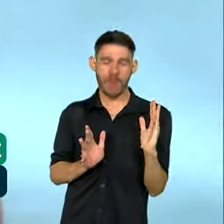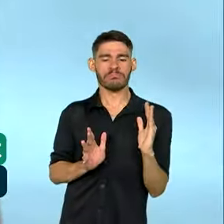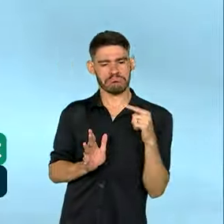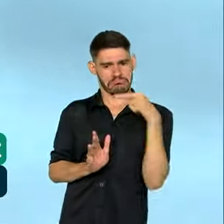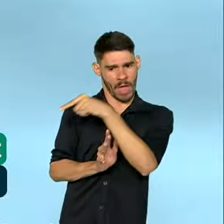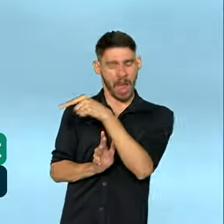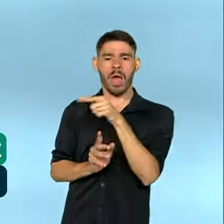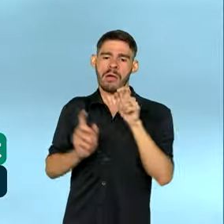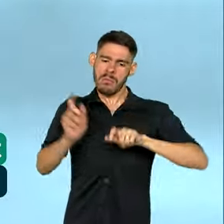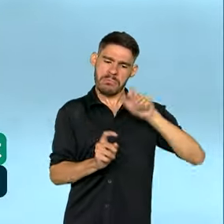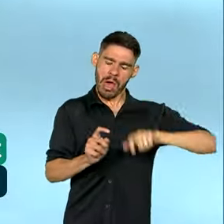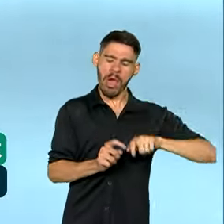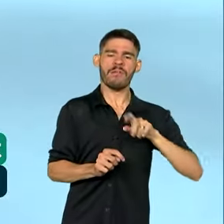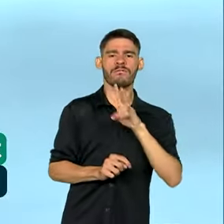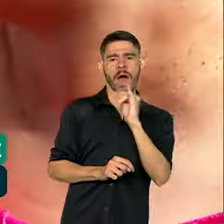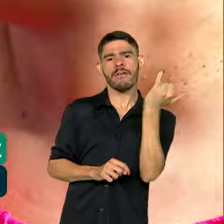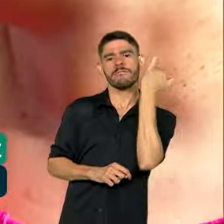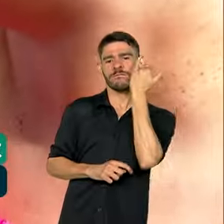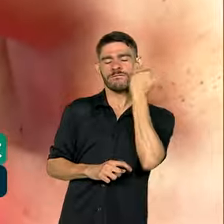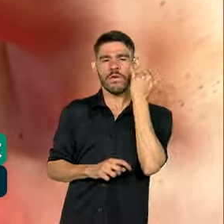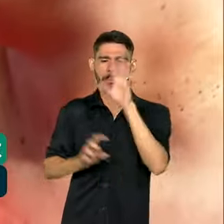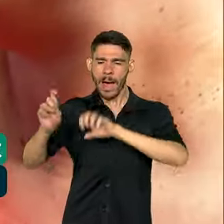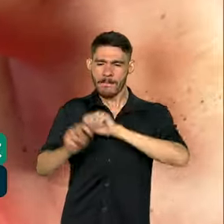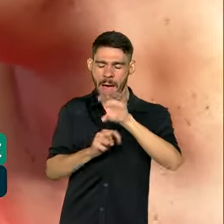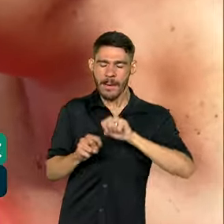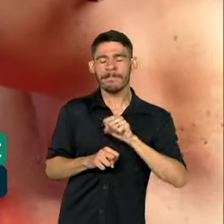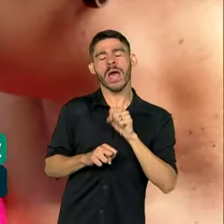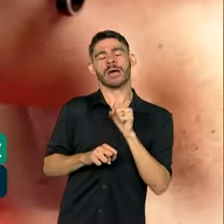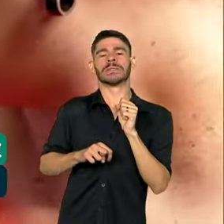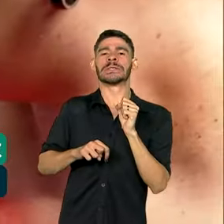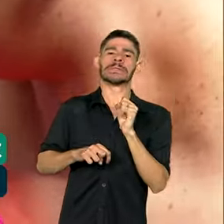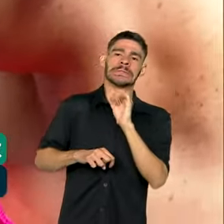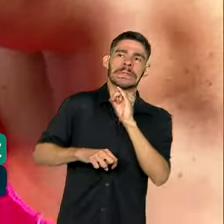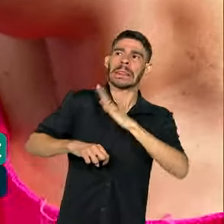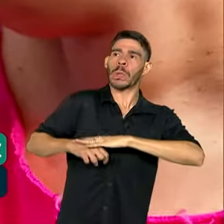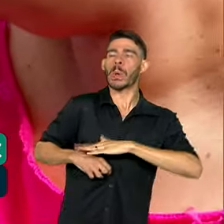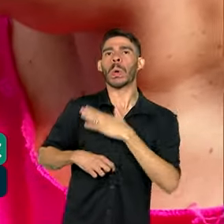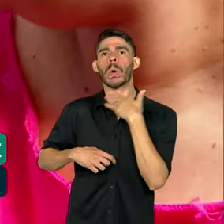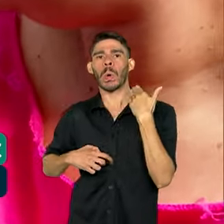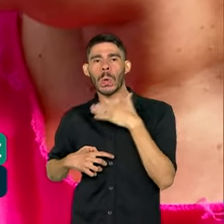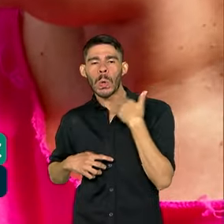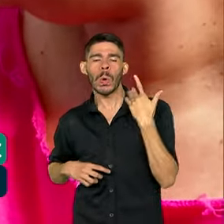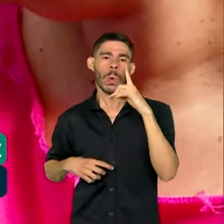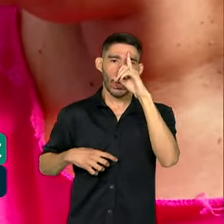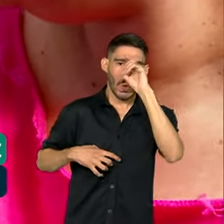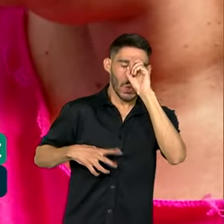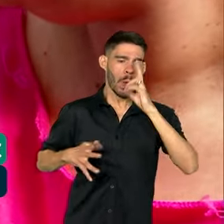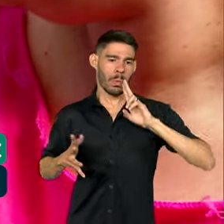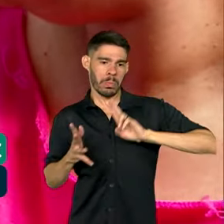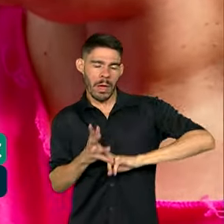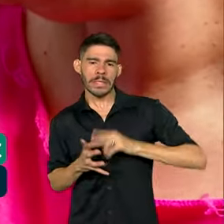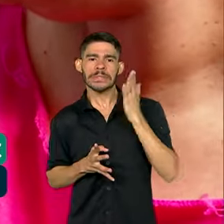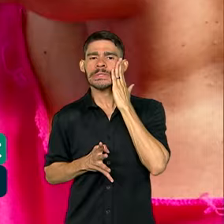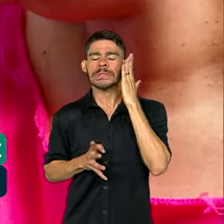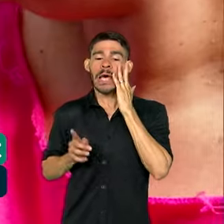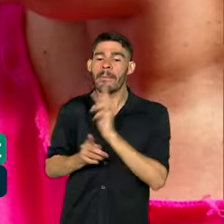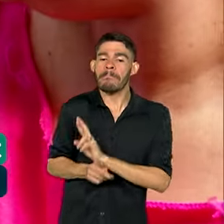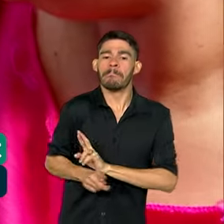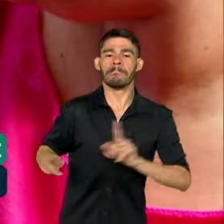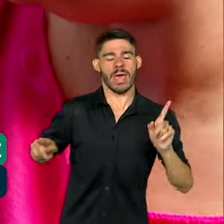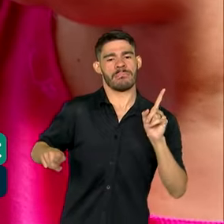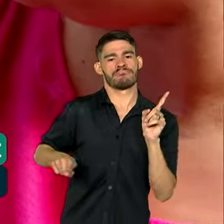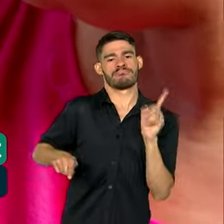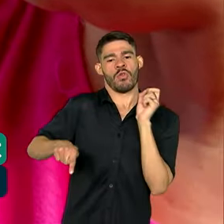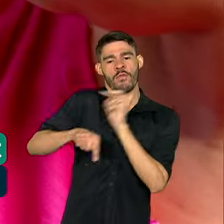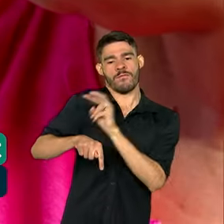período, os pesquisadores vão colher informações de casos, hospitalizações e mortes para observar a diferença de comportamento do